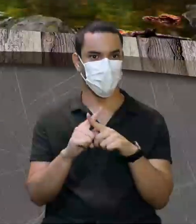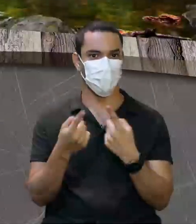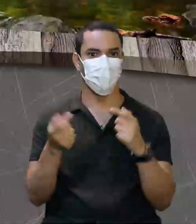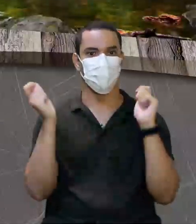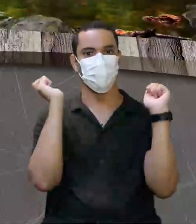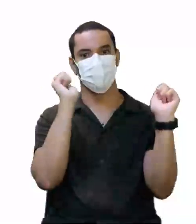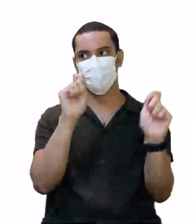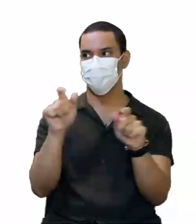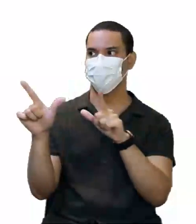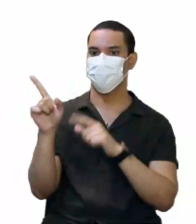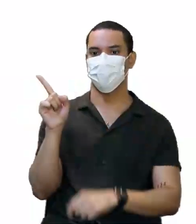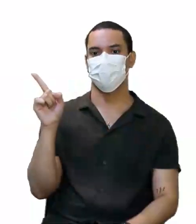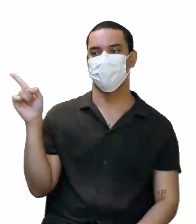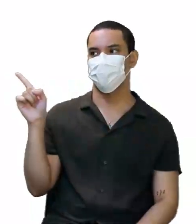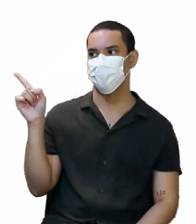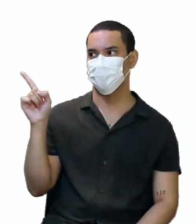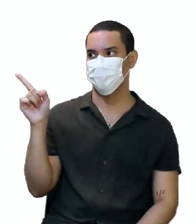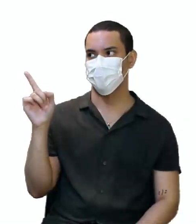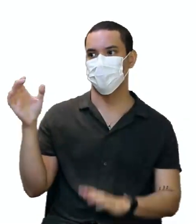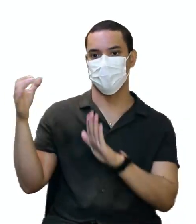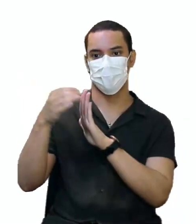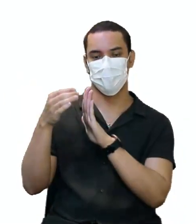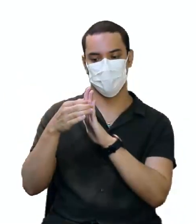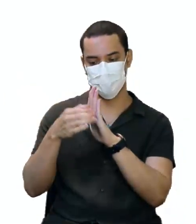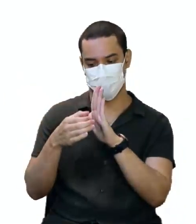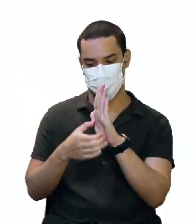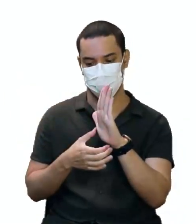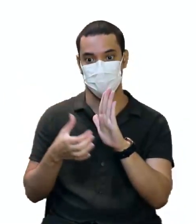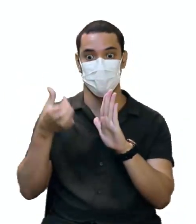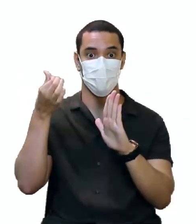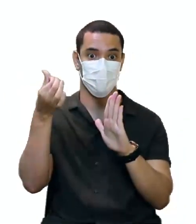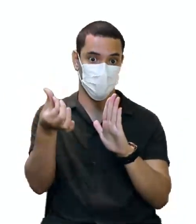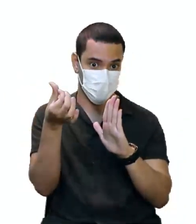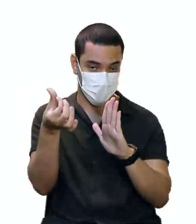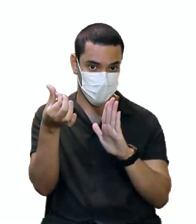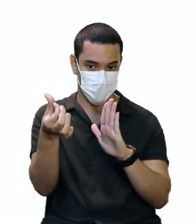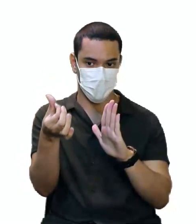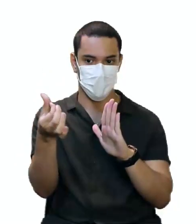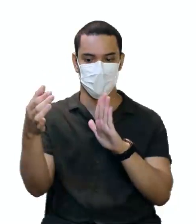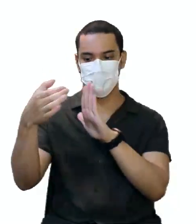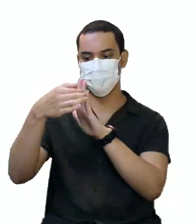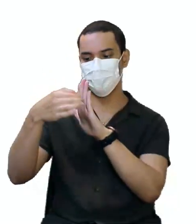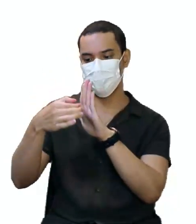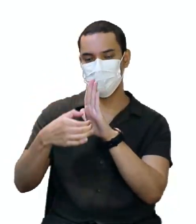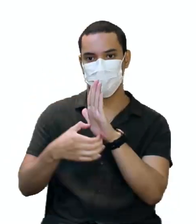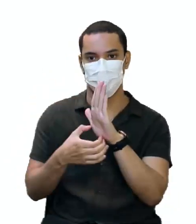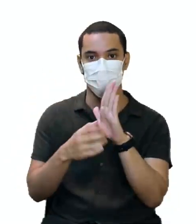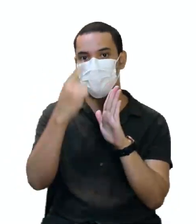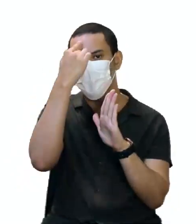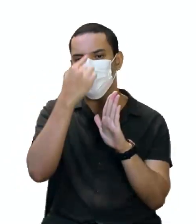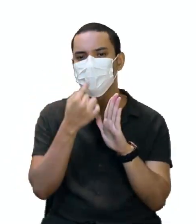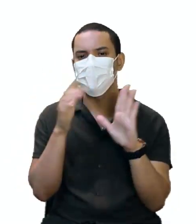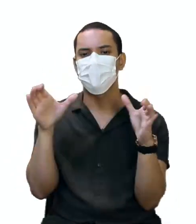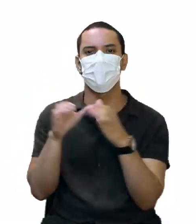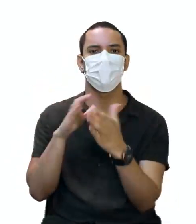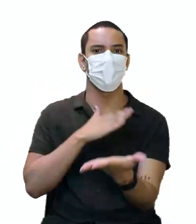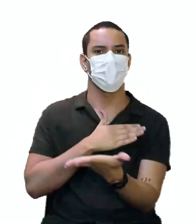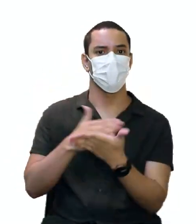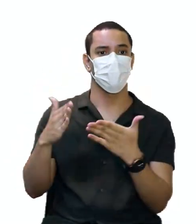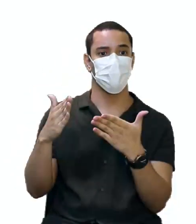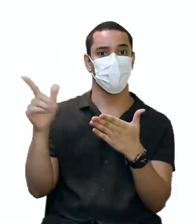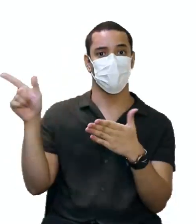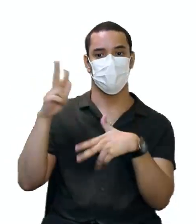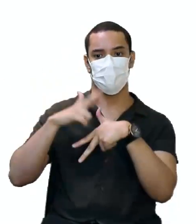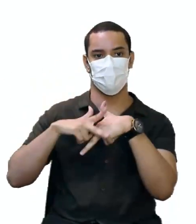jogar ali no quadro aquelas 6, tá? As 6 espécies a partir desse